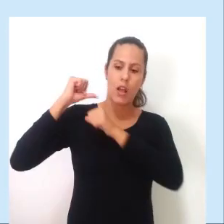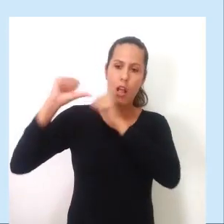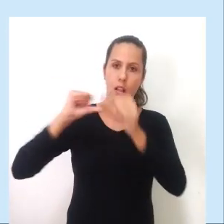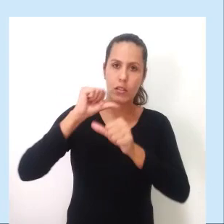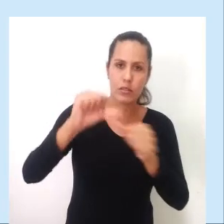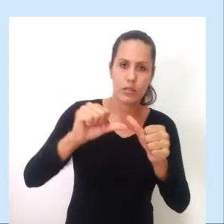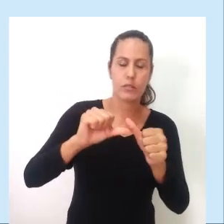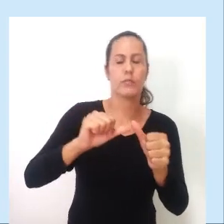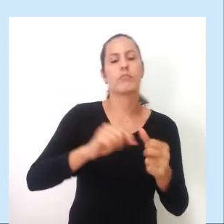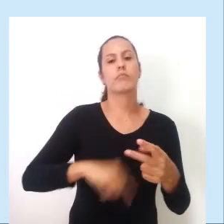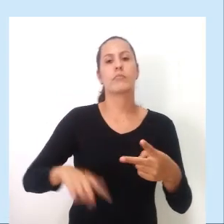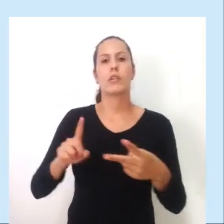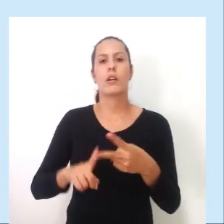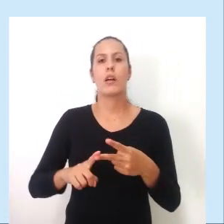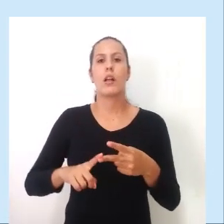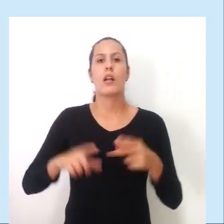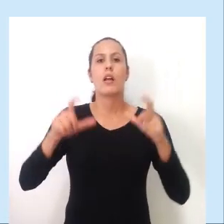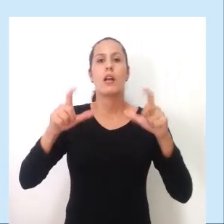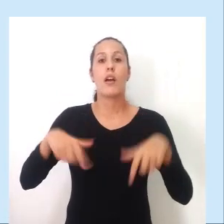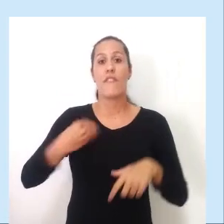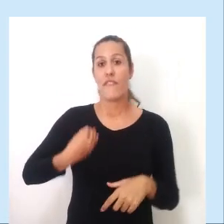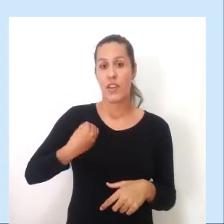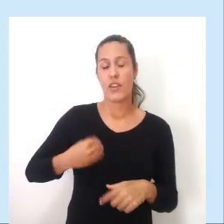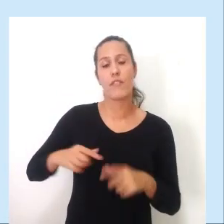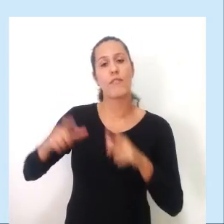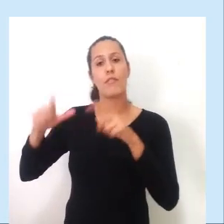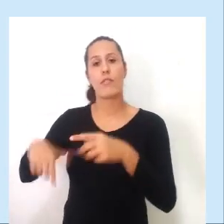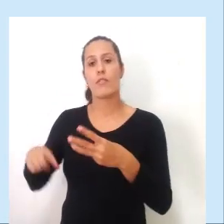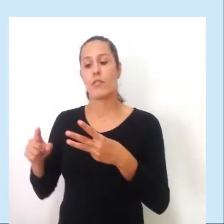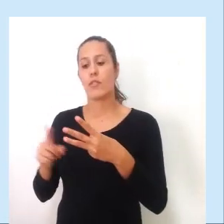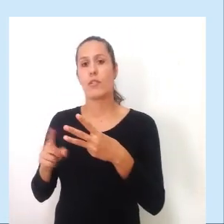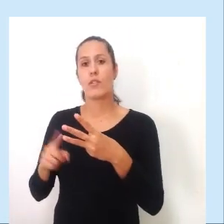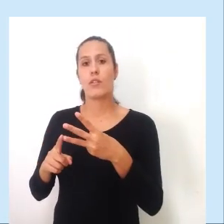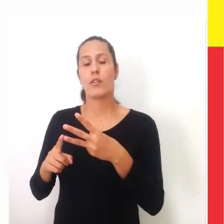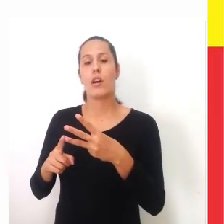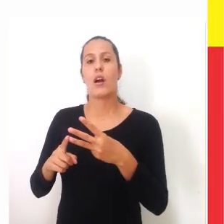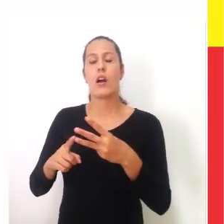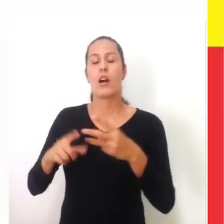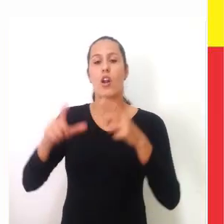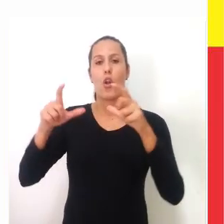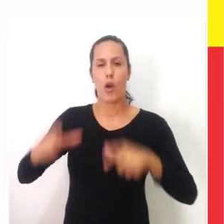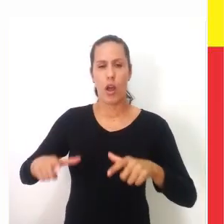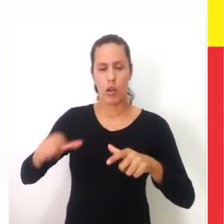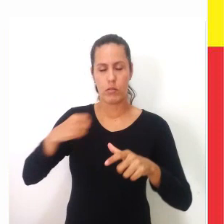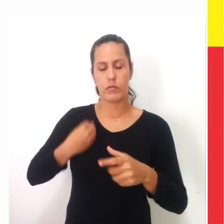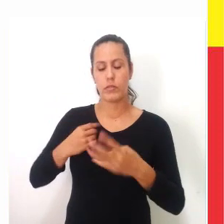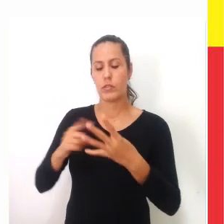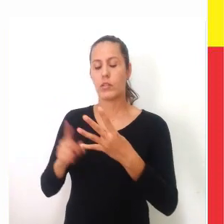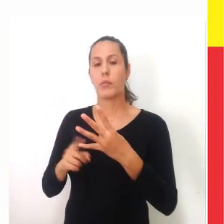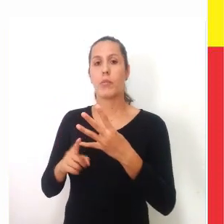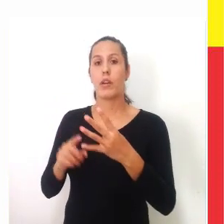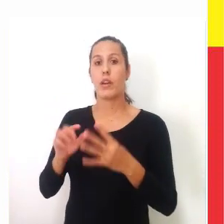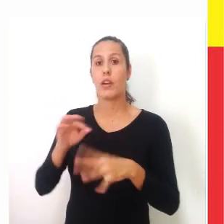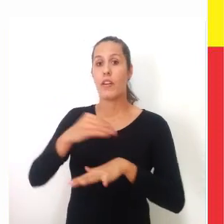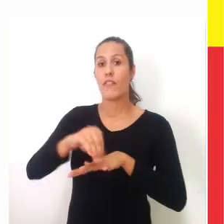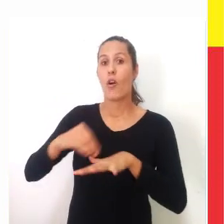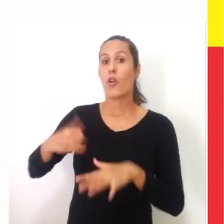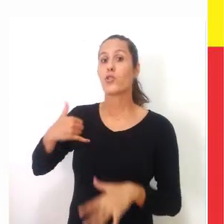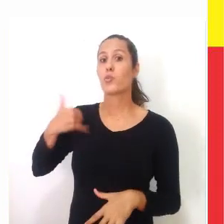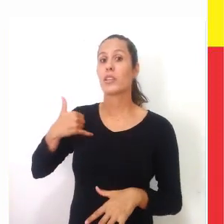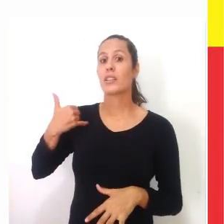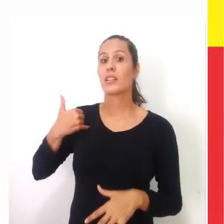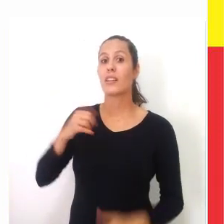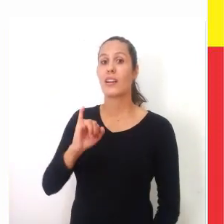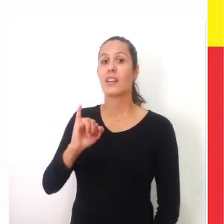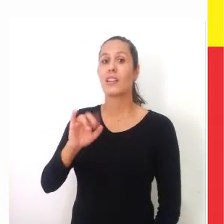vivos e fósseis de ambiente. Vamos para o último, fósseis de idade. O fóssil de idade, vejam a